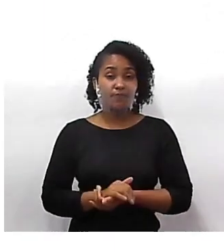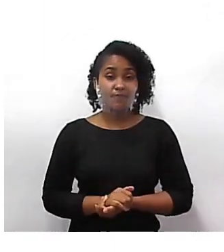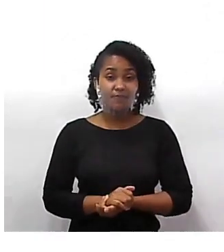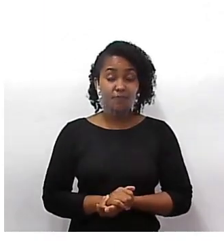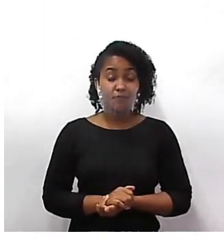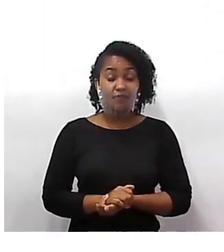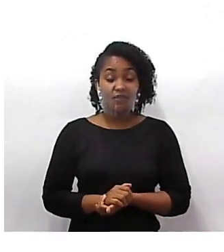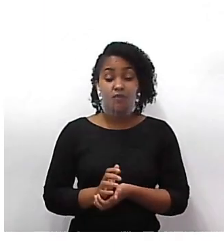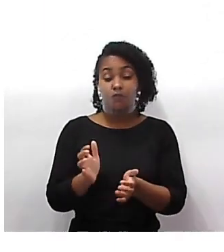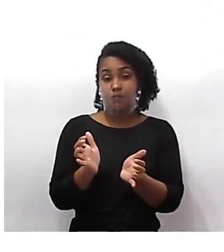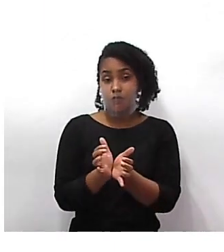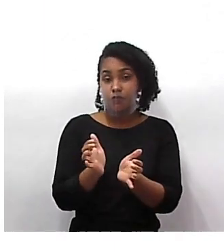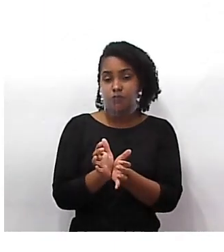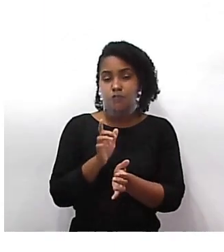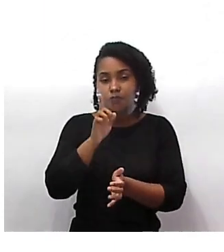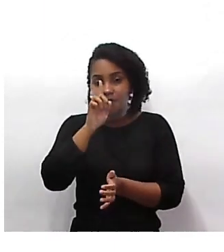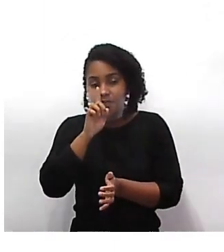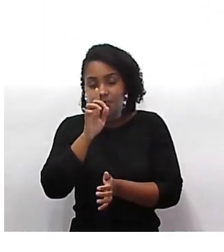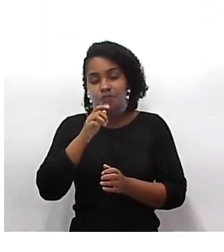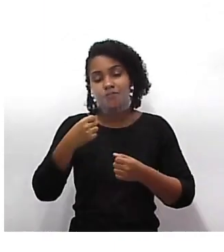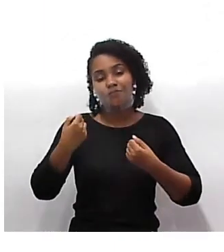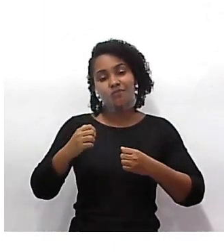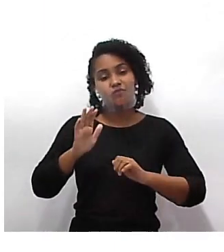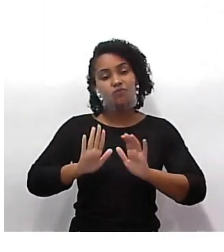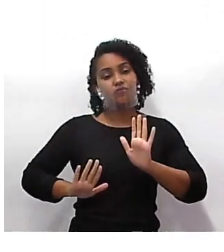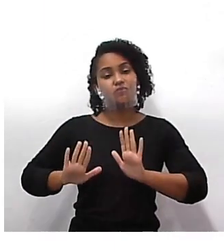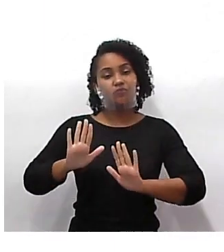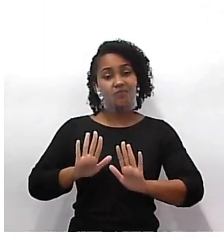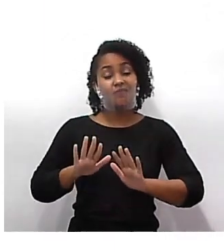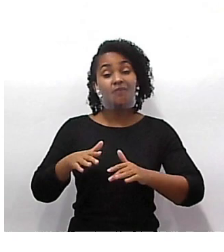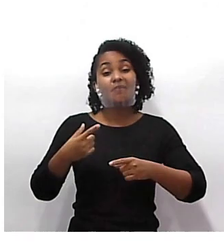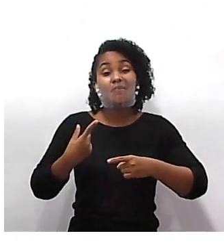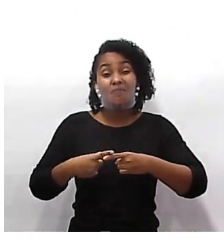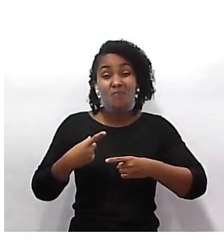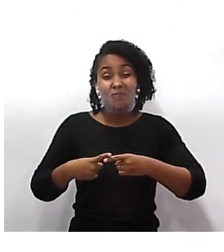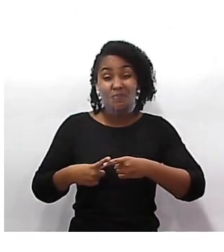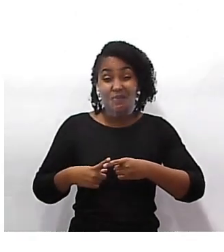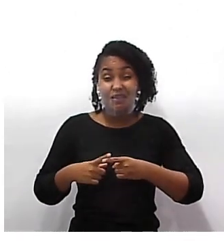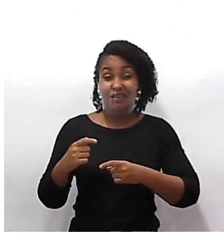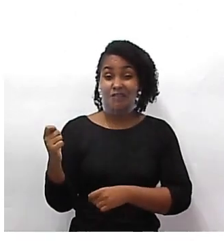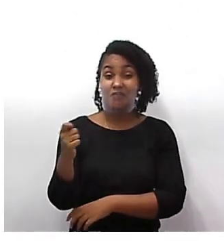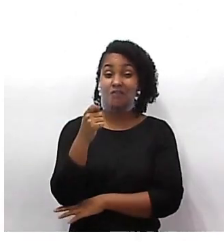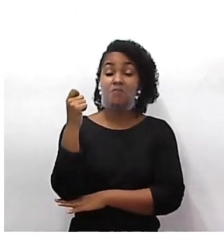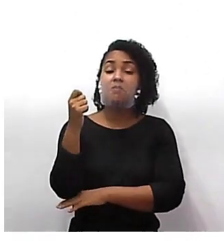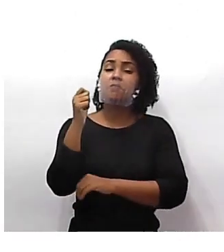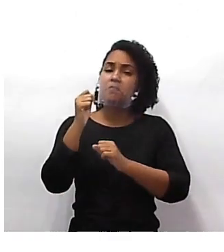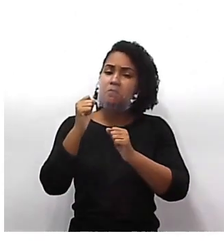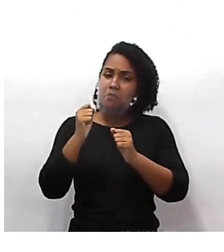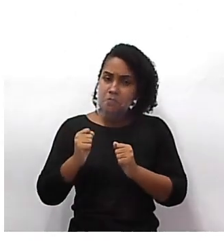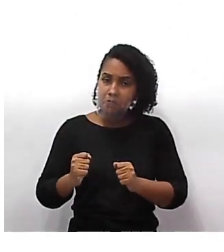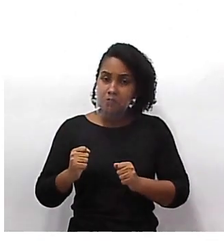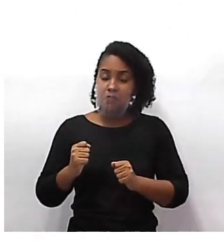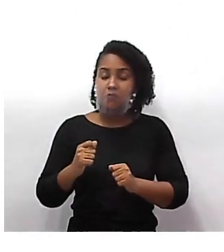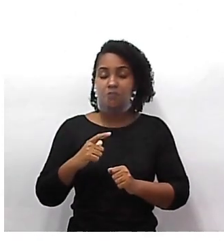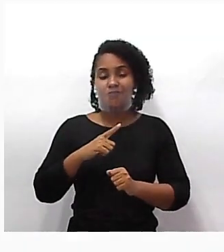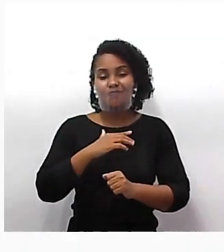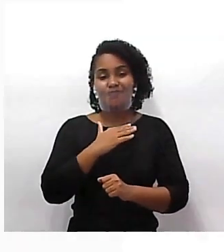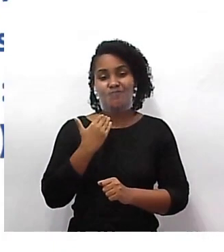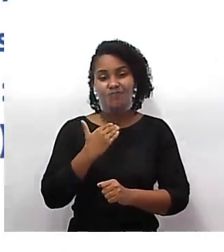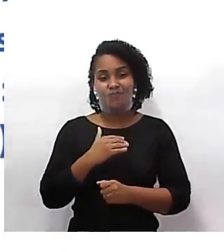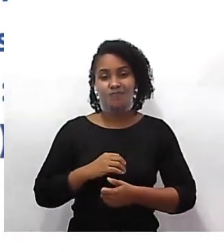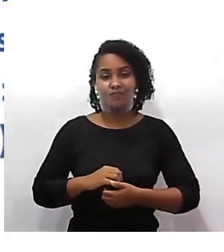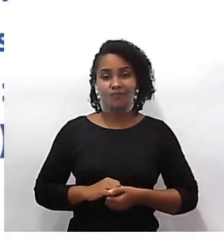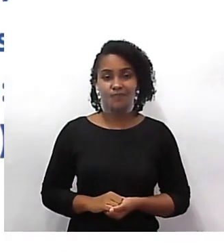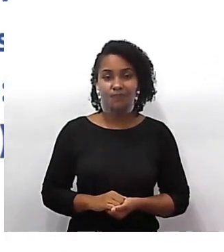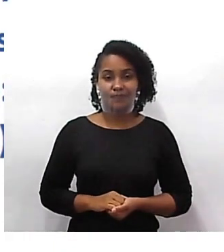estão dentro do grupo de risco, precisam ter muito cuidado, porque a gravidade dessa doença pode trazer a fatalidade.